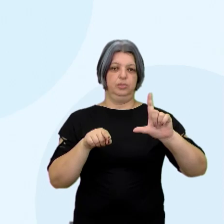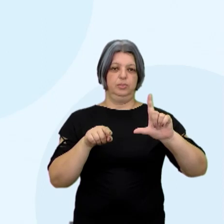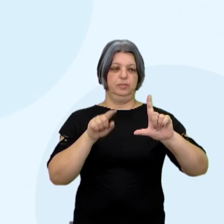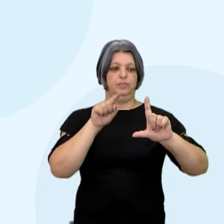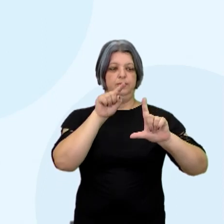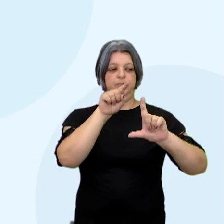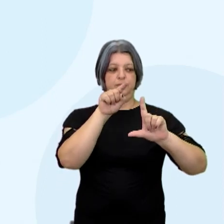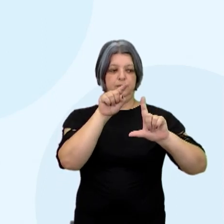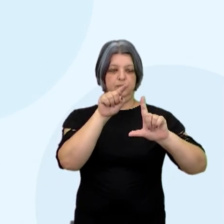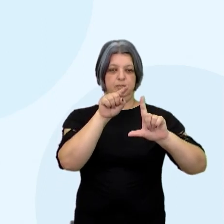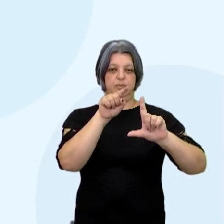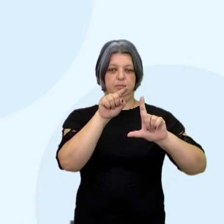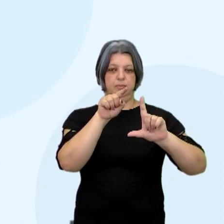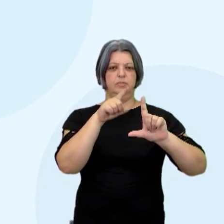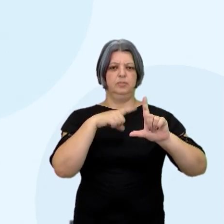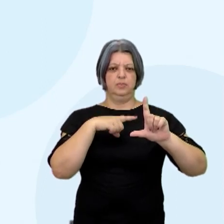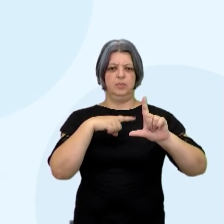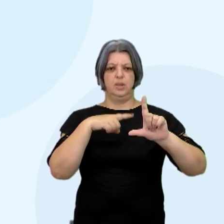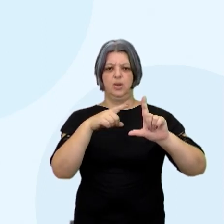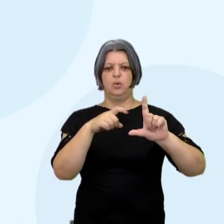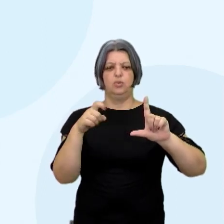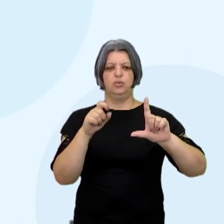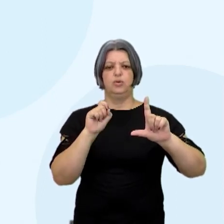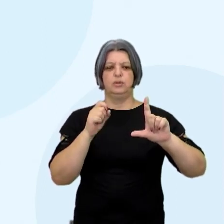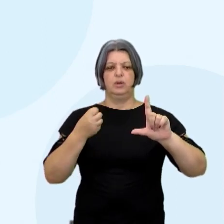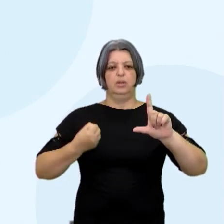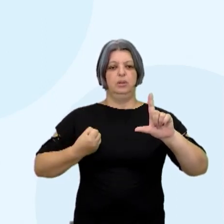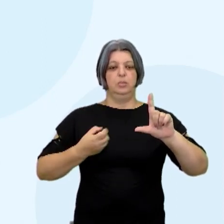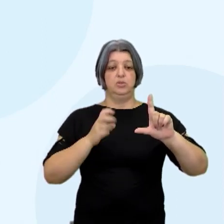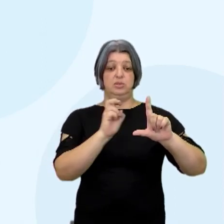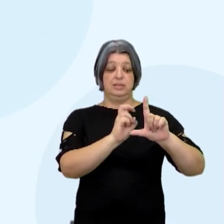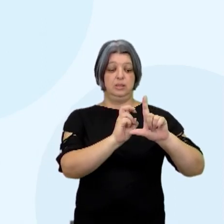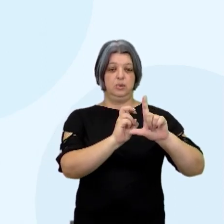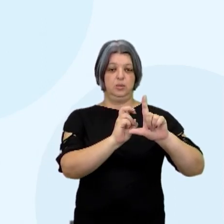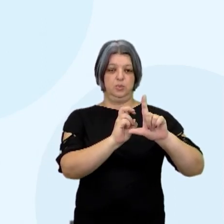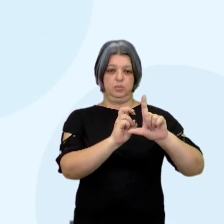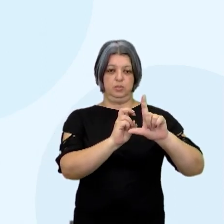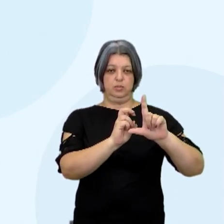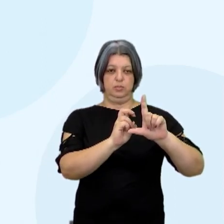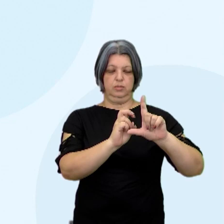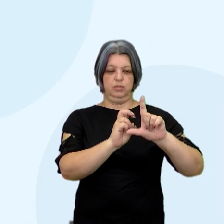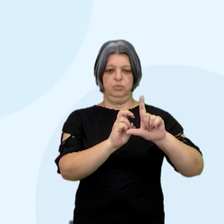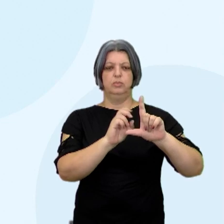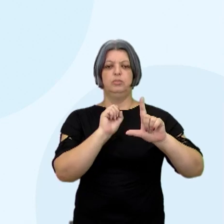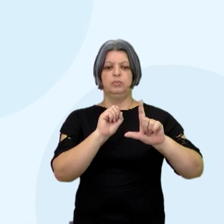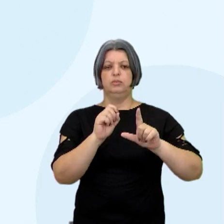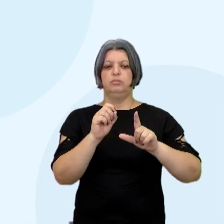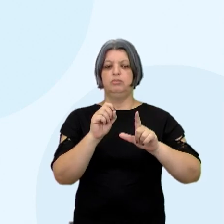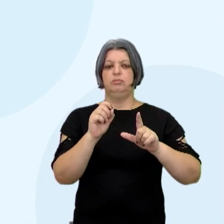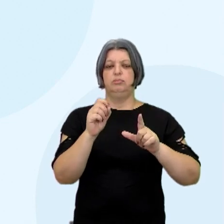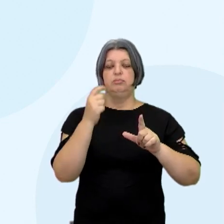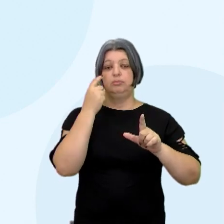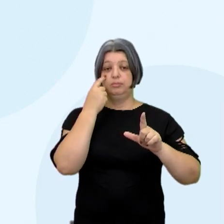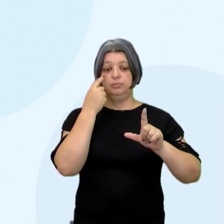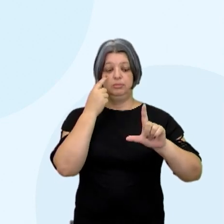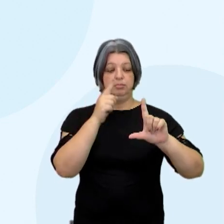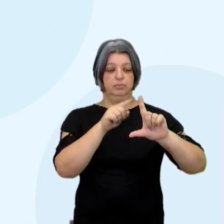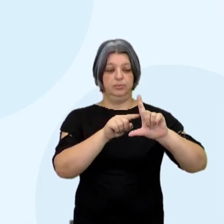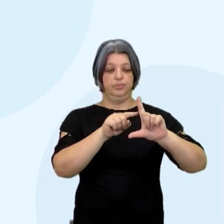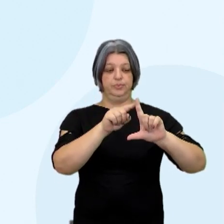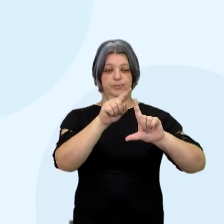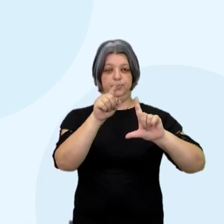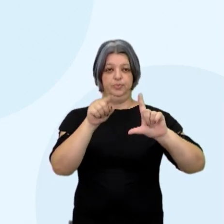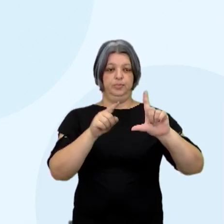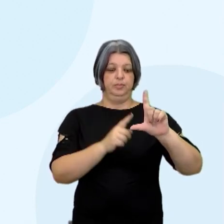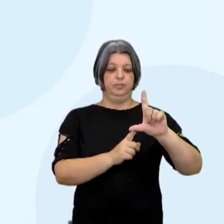até aqui embaixo você vai achar quem é este X1 é o número 5 aqui do meu desenho detalhe pessoal aqui esse número ele tá